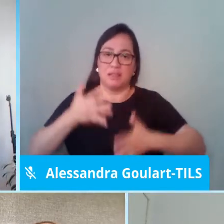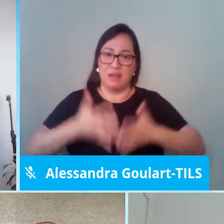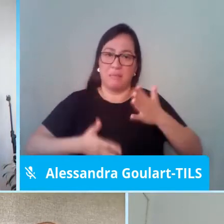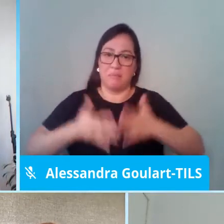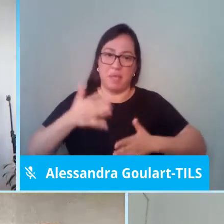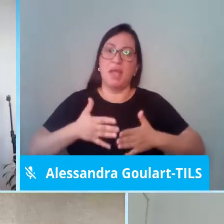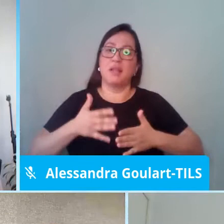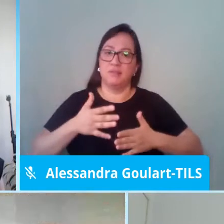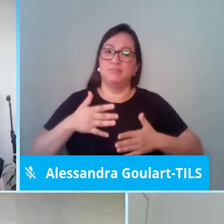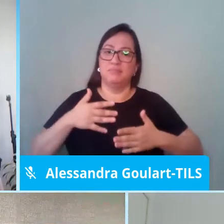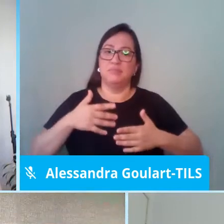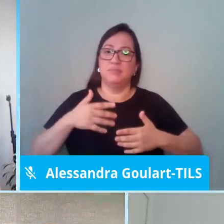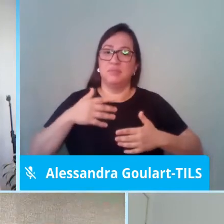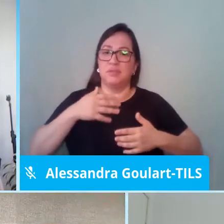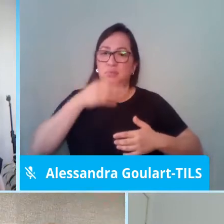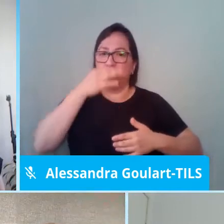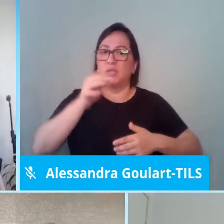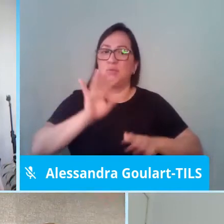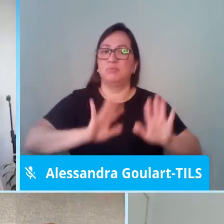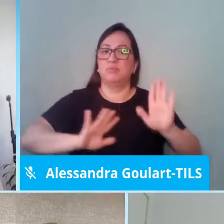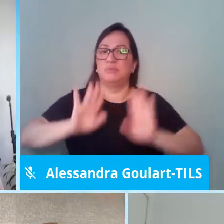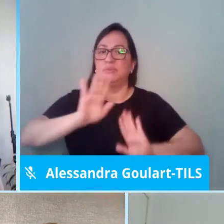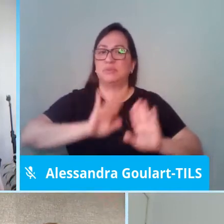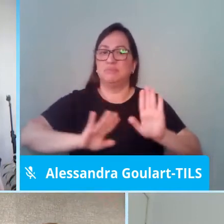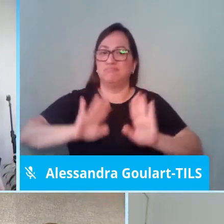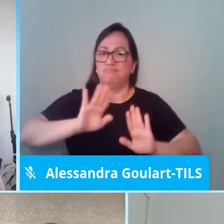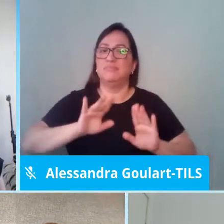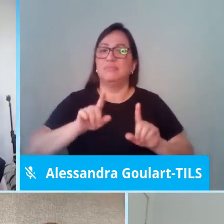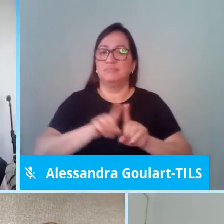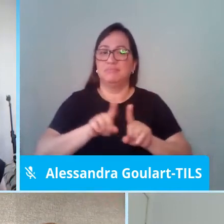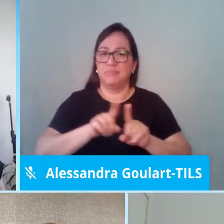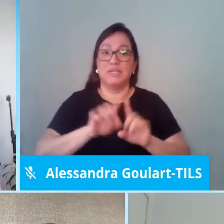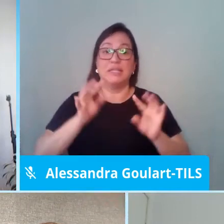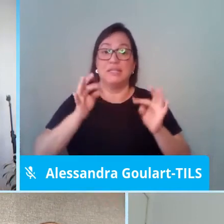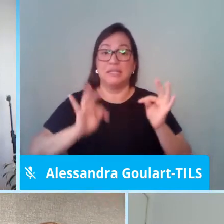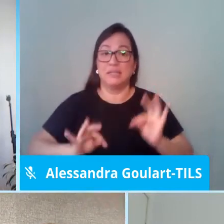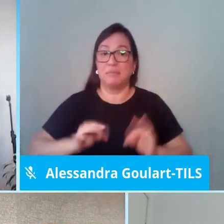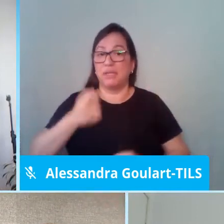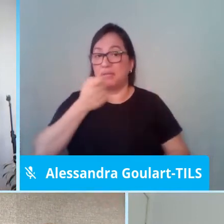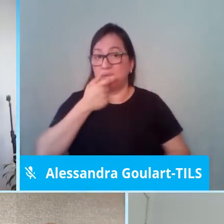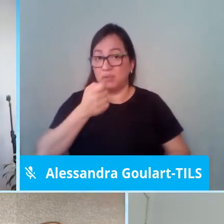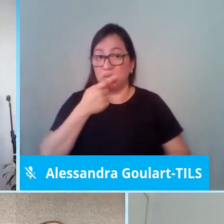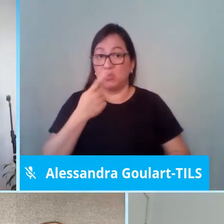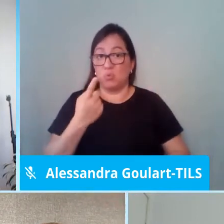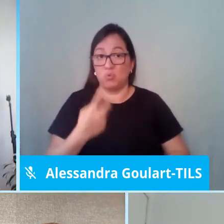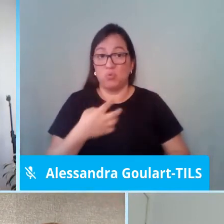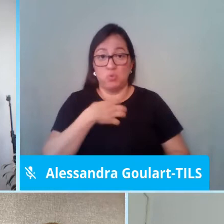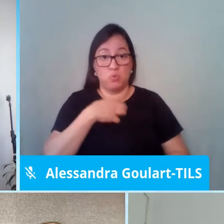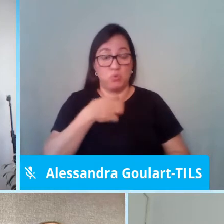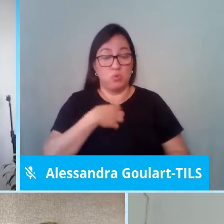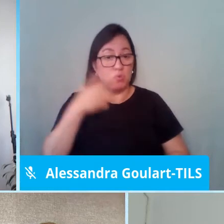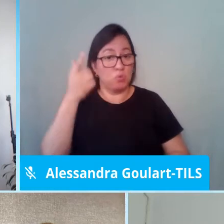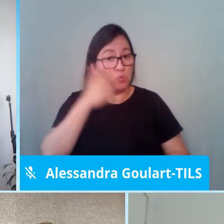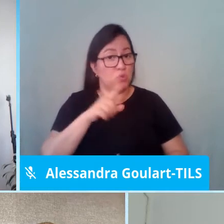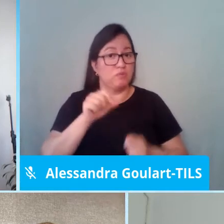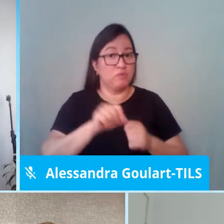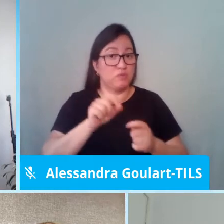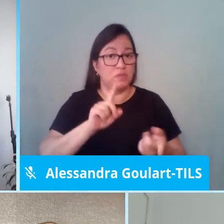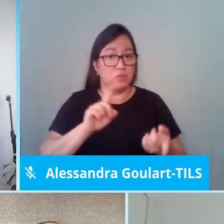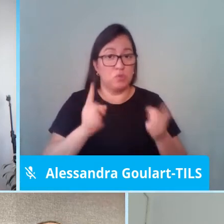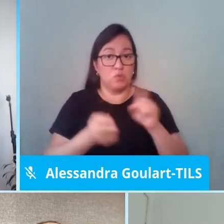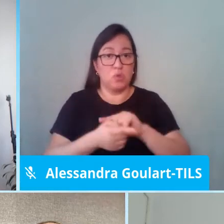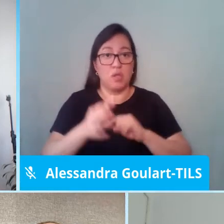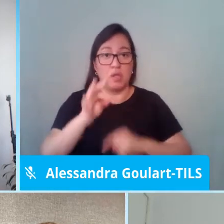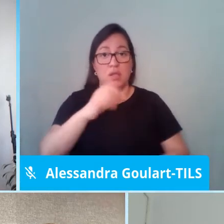tratamento, né? Então eu acho que uma das maneiras da gente conseguir fazer mudar essas taxas de transmissão